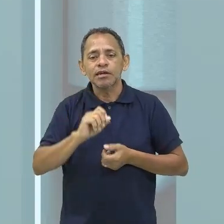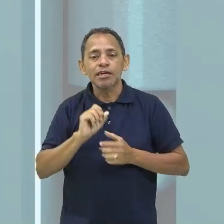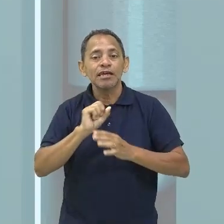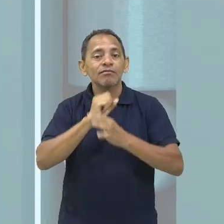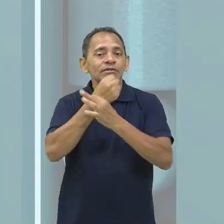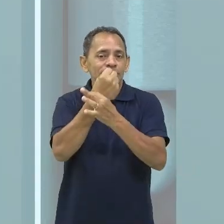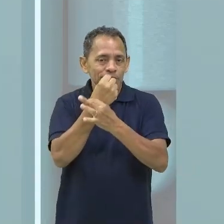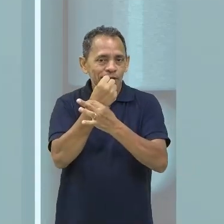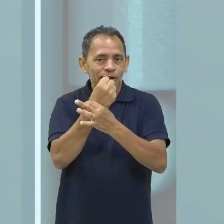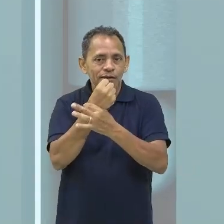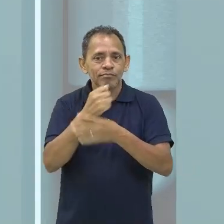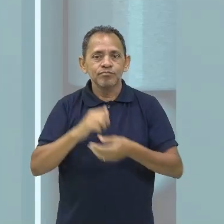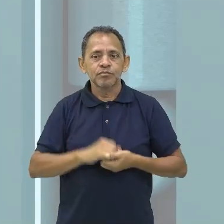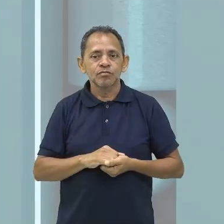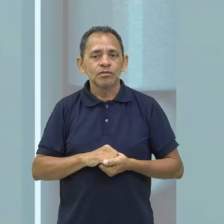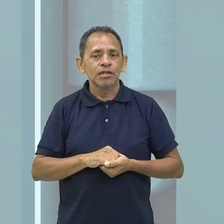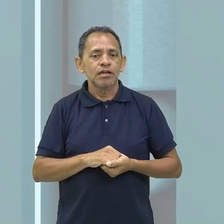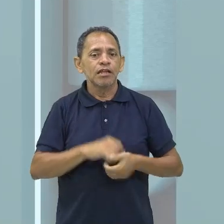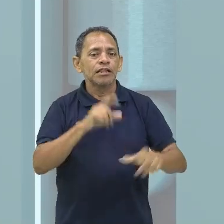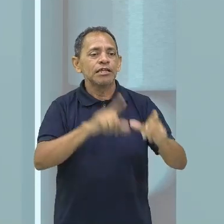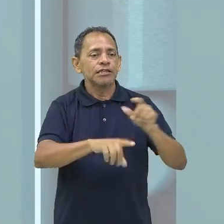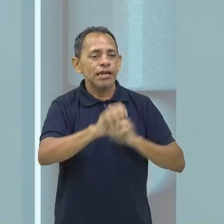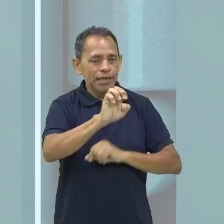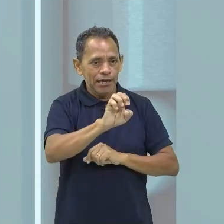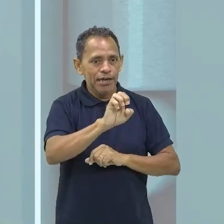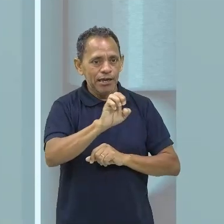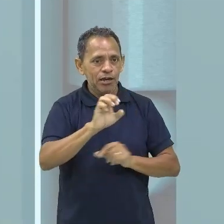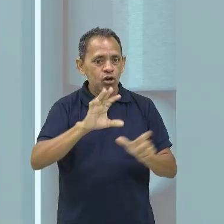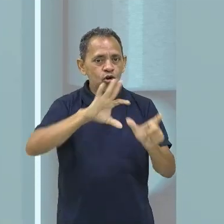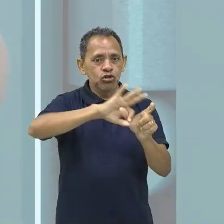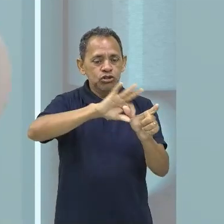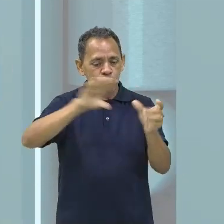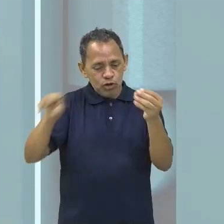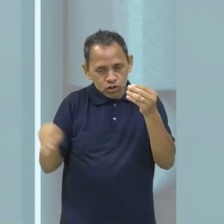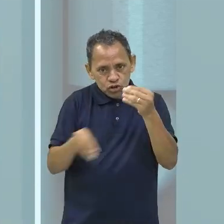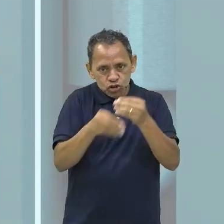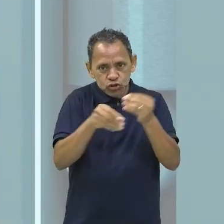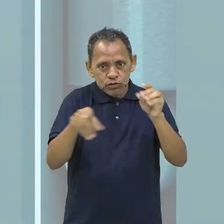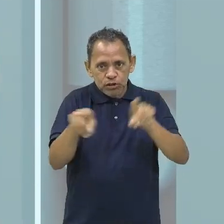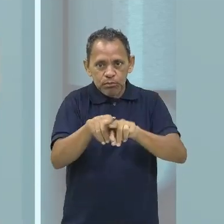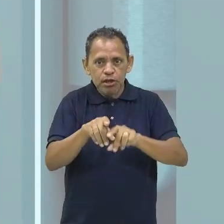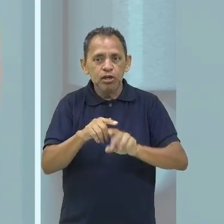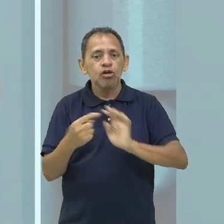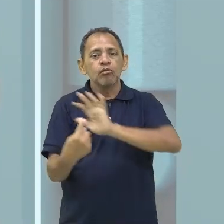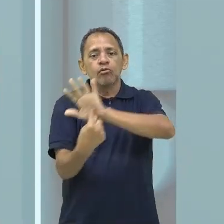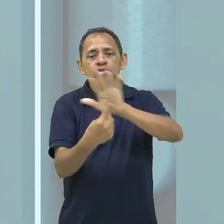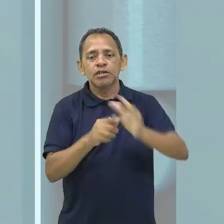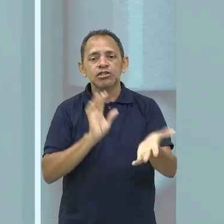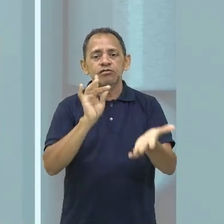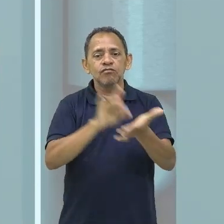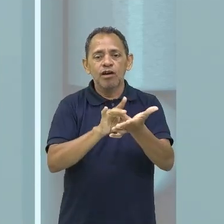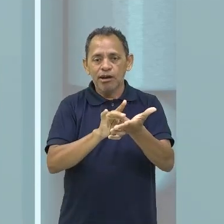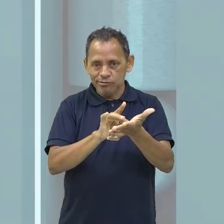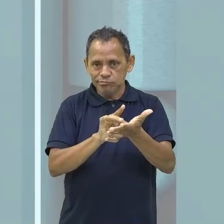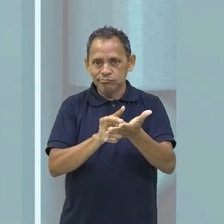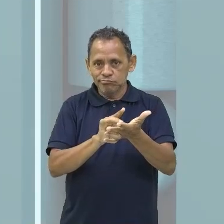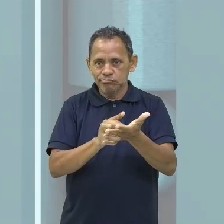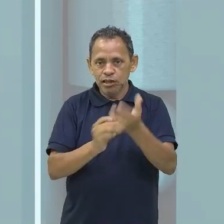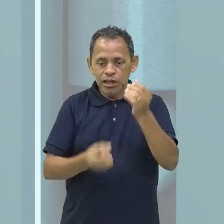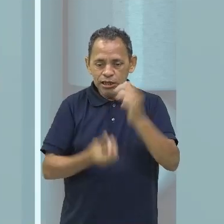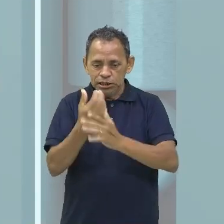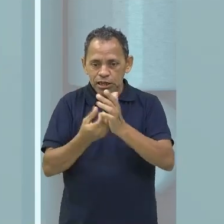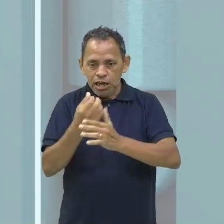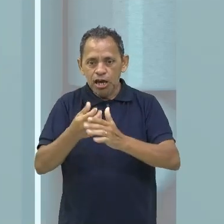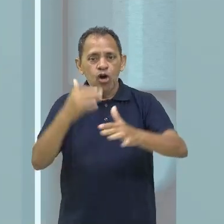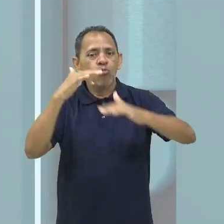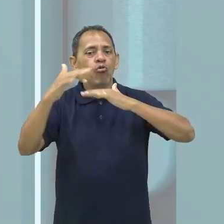No caso do e, né, que é uma conjunção aditiva, é justamente demonstrar de fato e enfatizar o movimento da